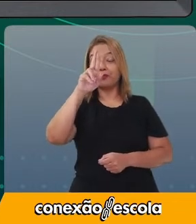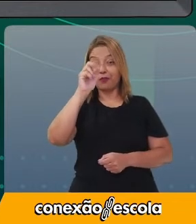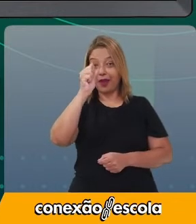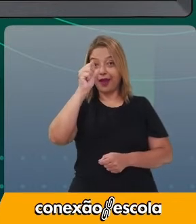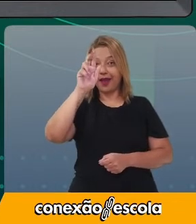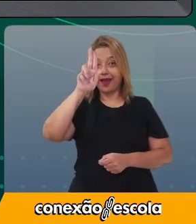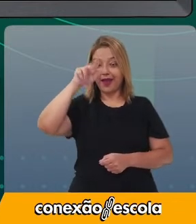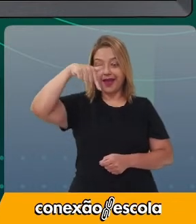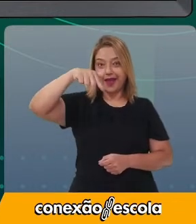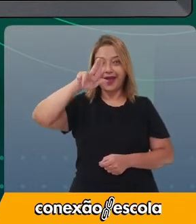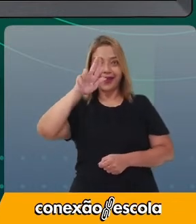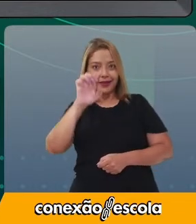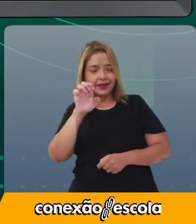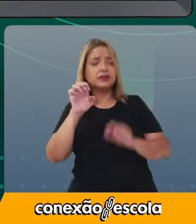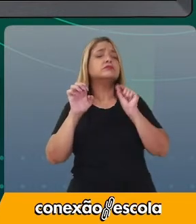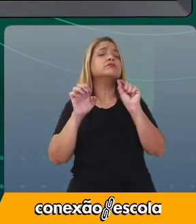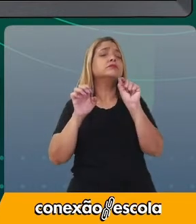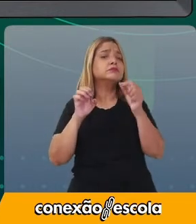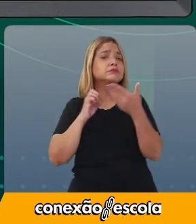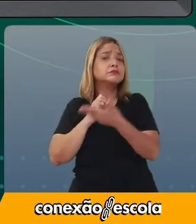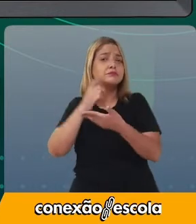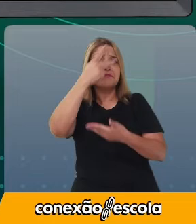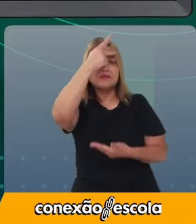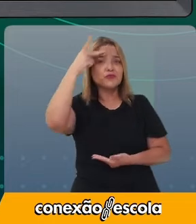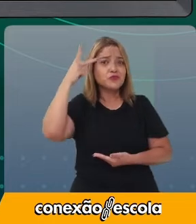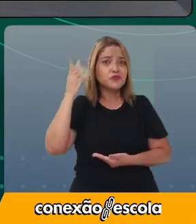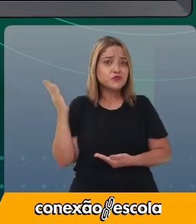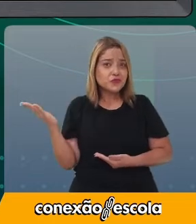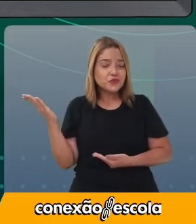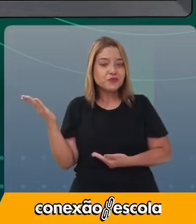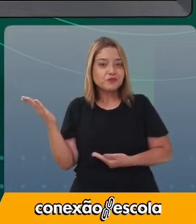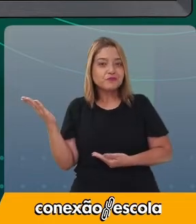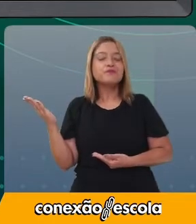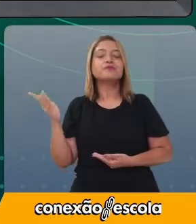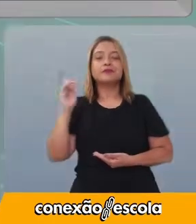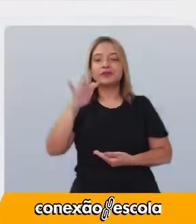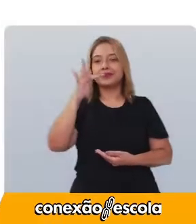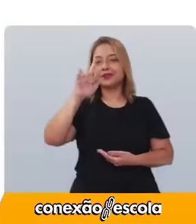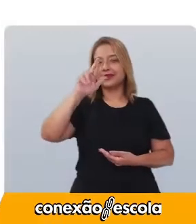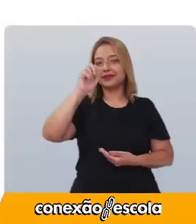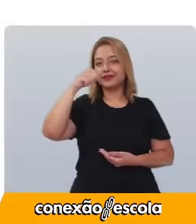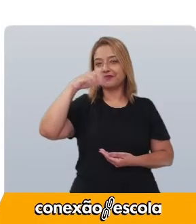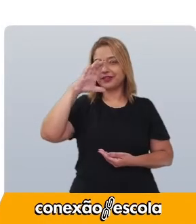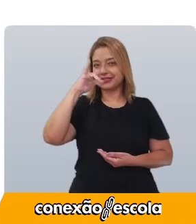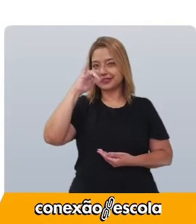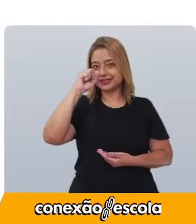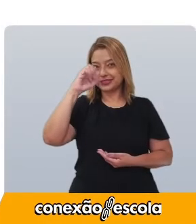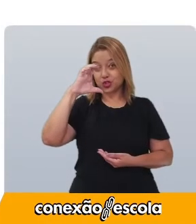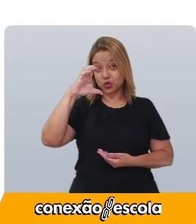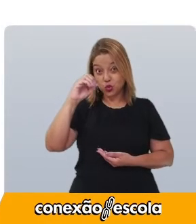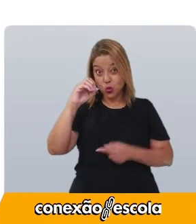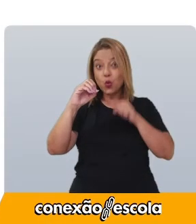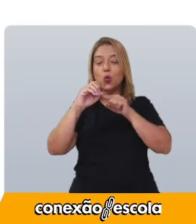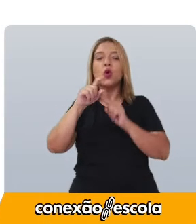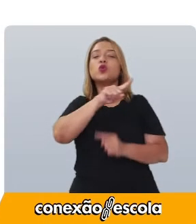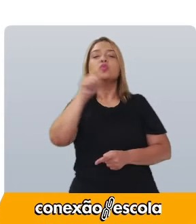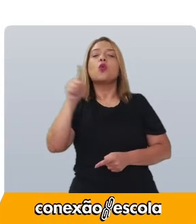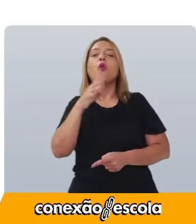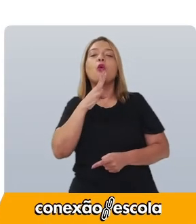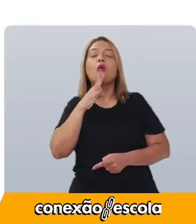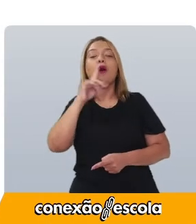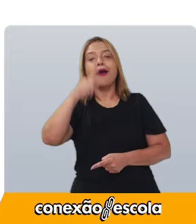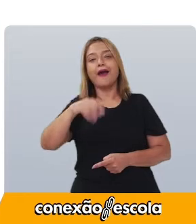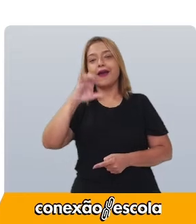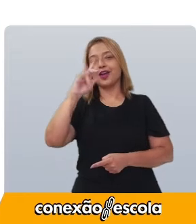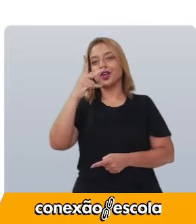Holanda. Quem é o Chico Buarque de Holanda? Francisco Buarque de Holanda, mais conhecido